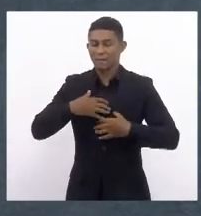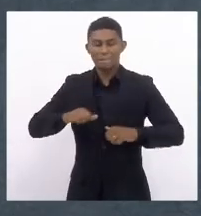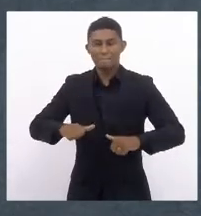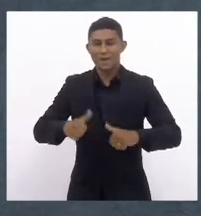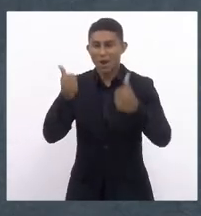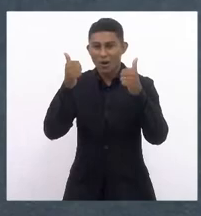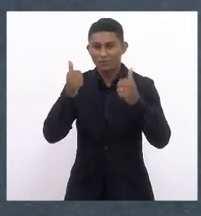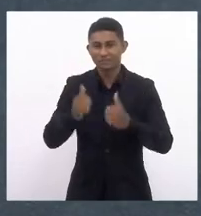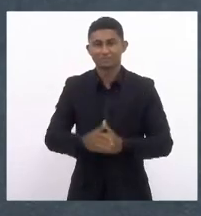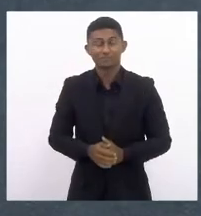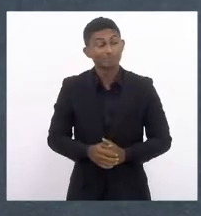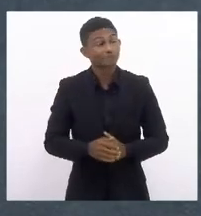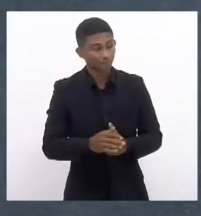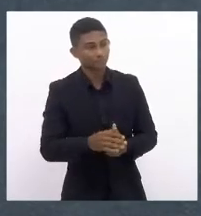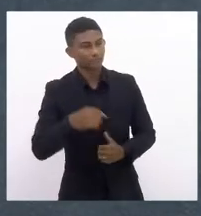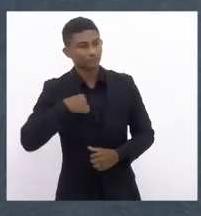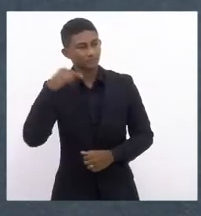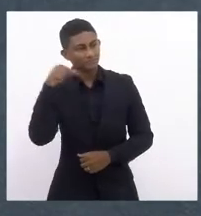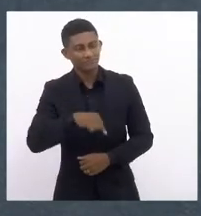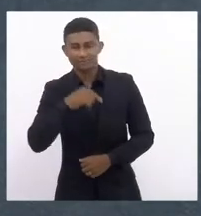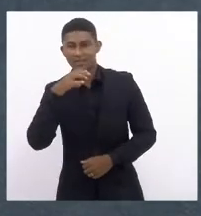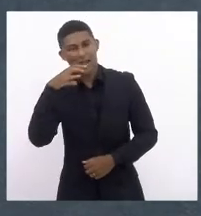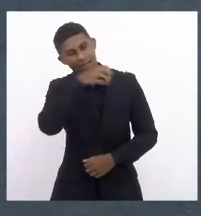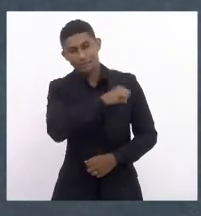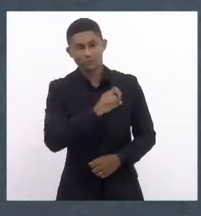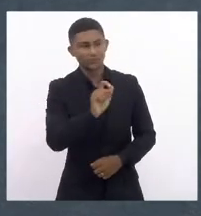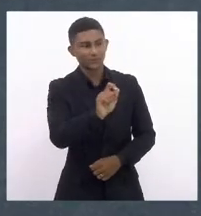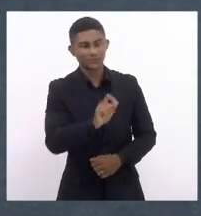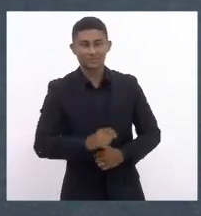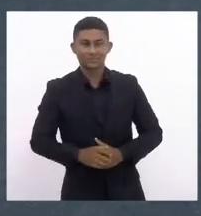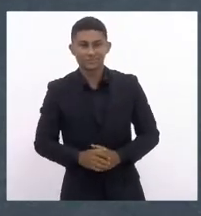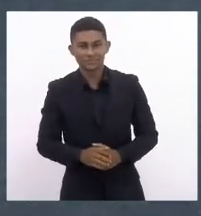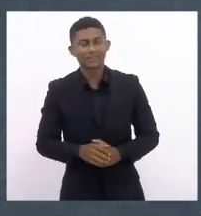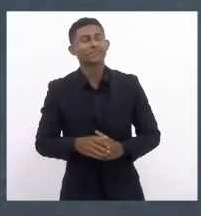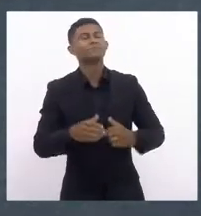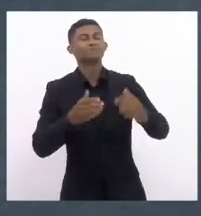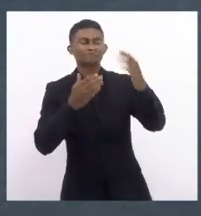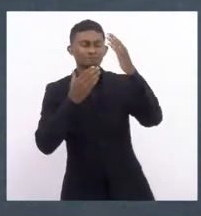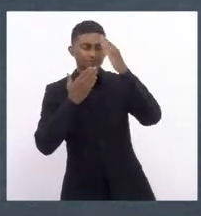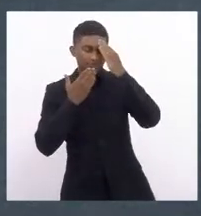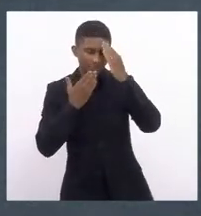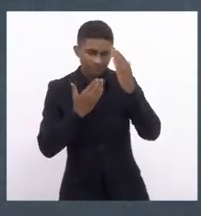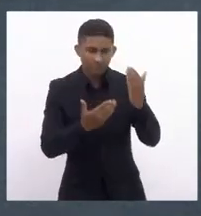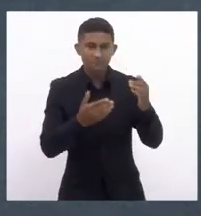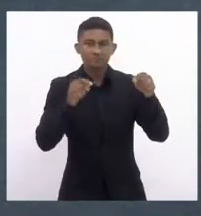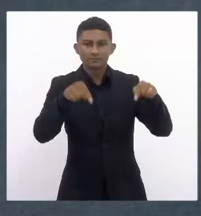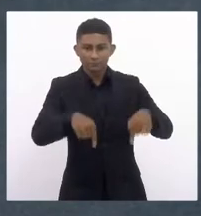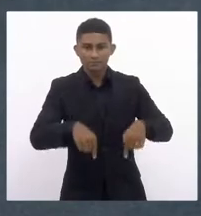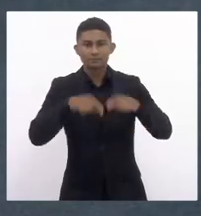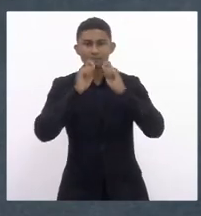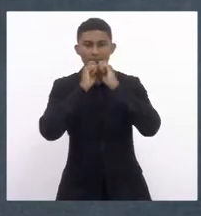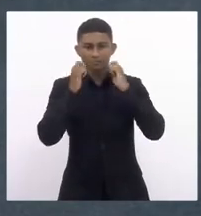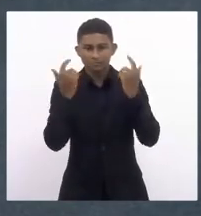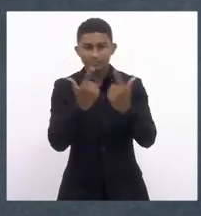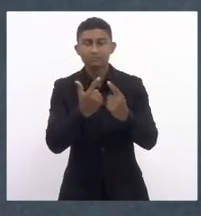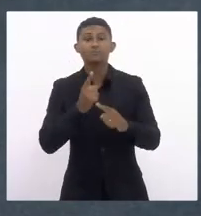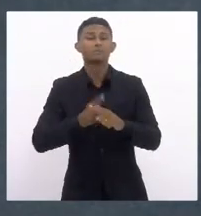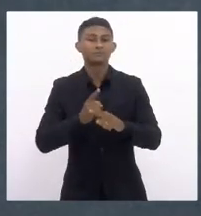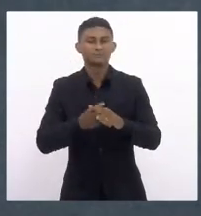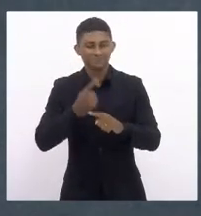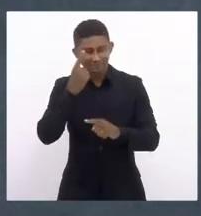Senhor presidente, muito rapidamente fazer aqui um agradecimento à Assembleia Legislativa por ter